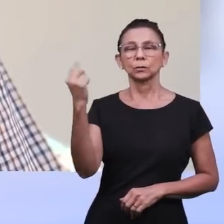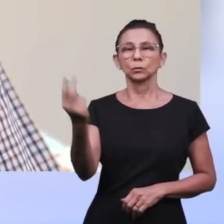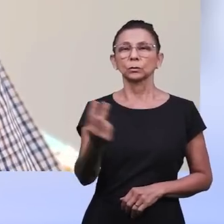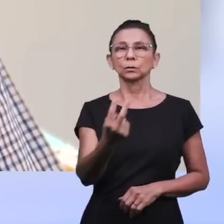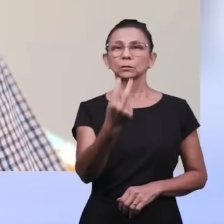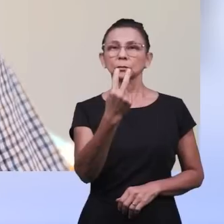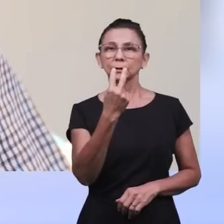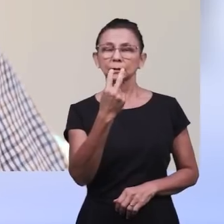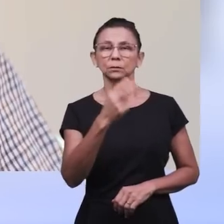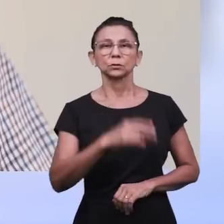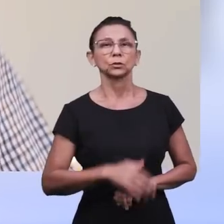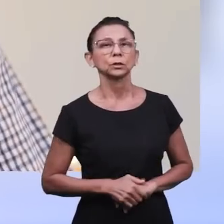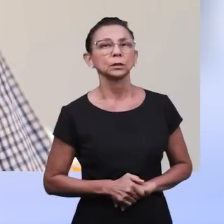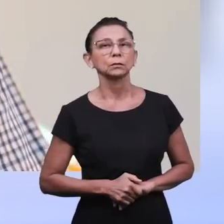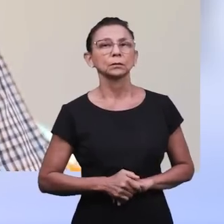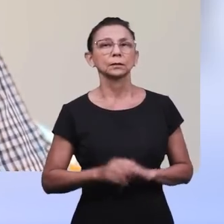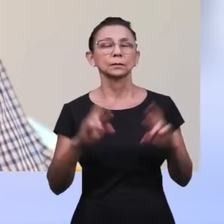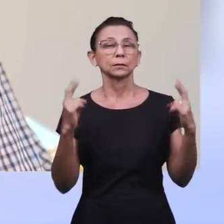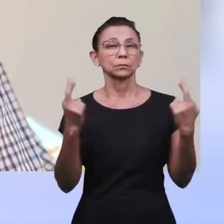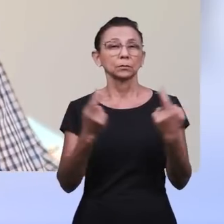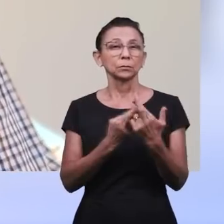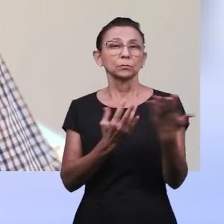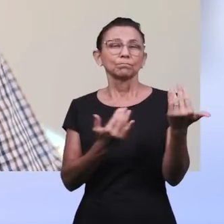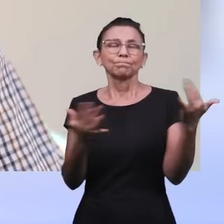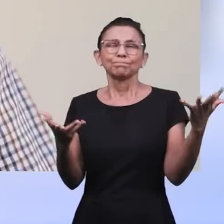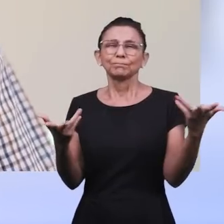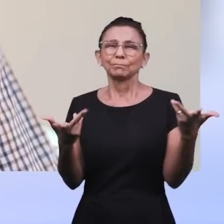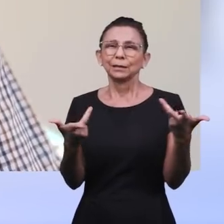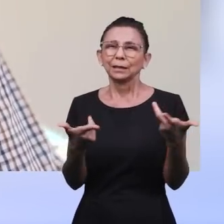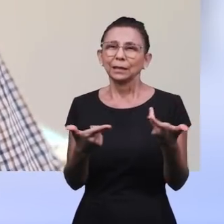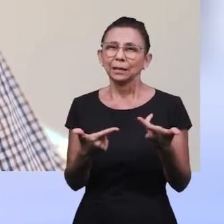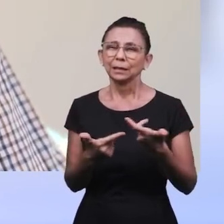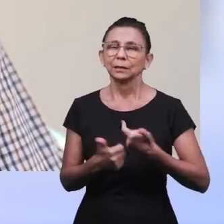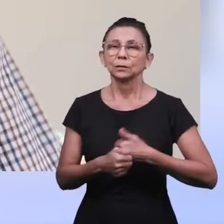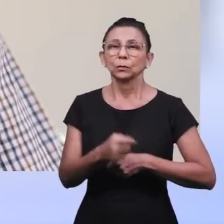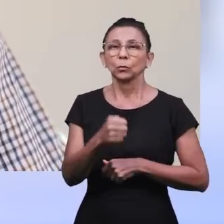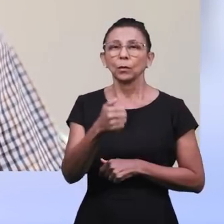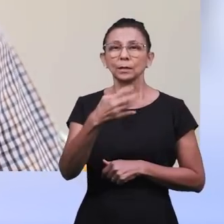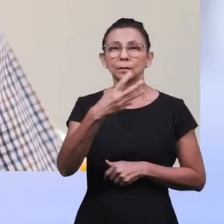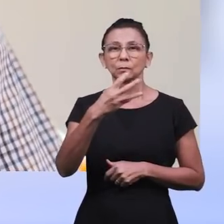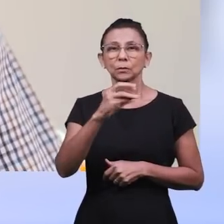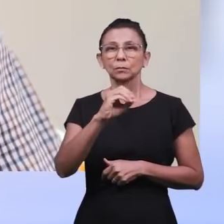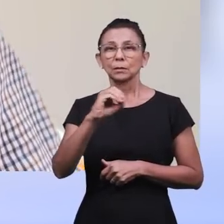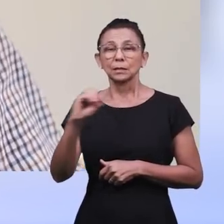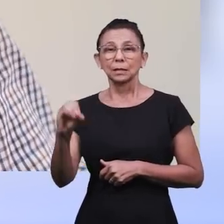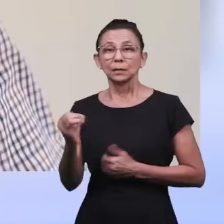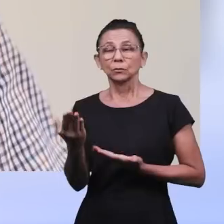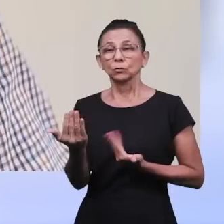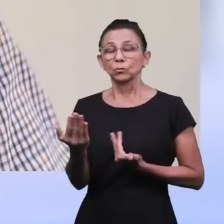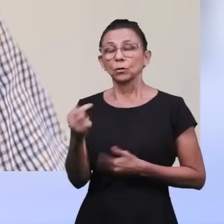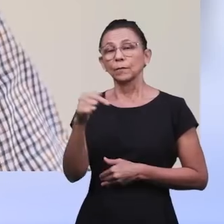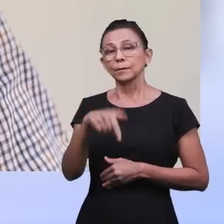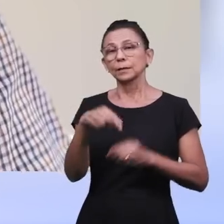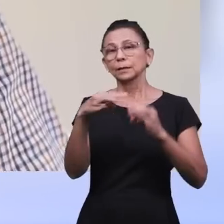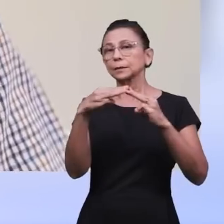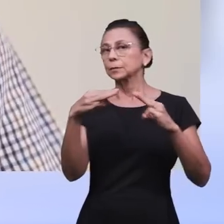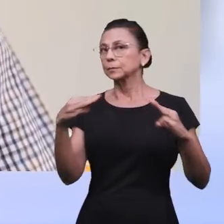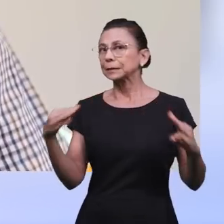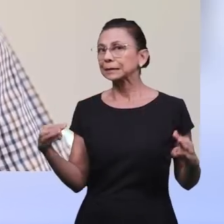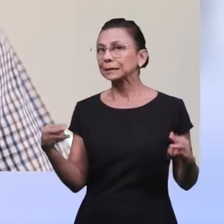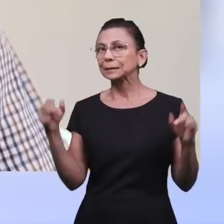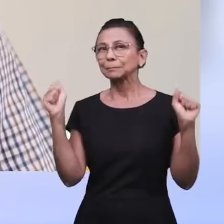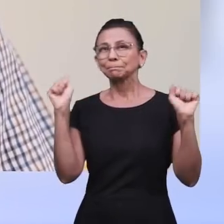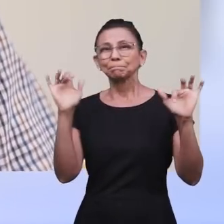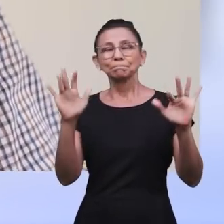essa reunião com os jovens. Tivemos quase 400 jovens aqui no Manaim. E a grande bênção que foi para